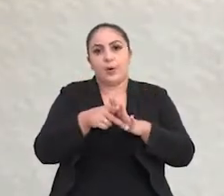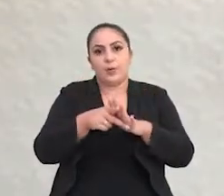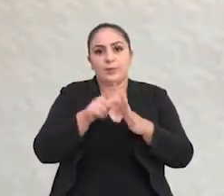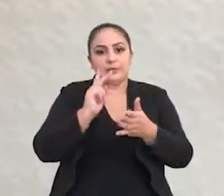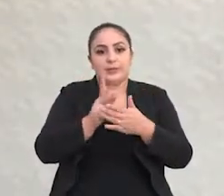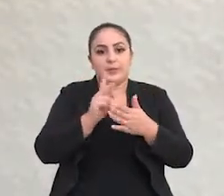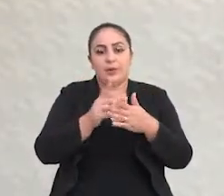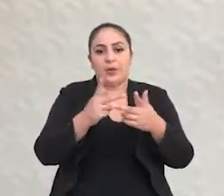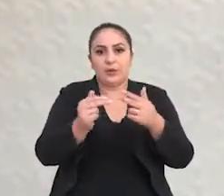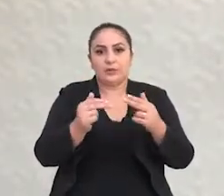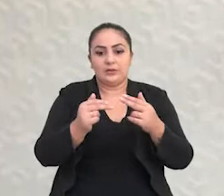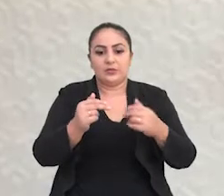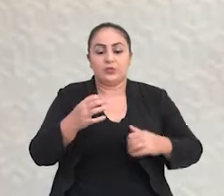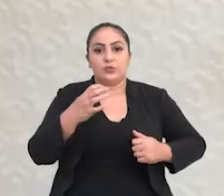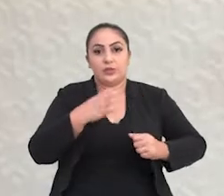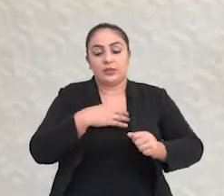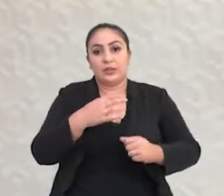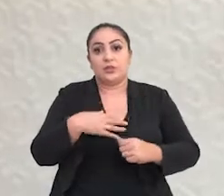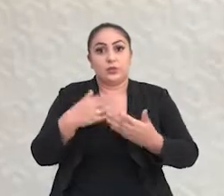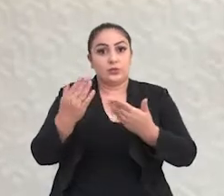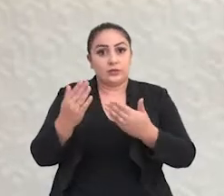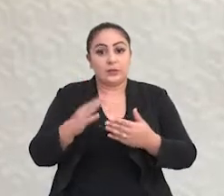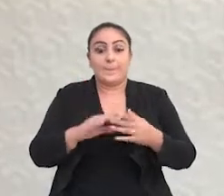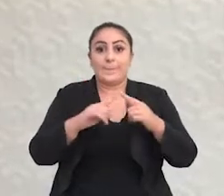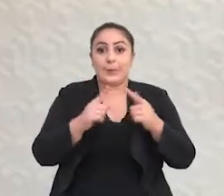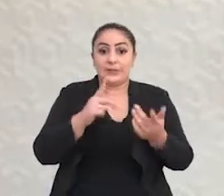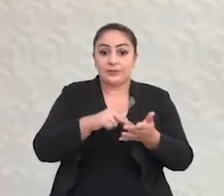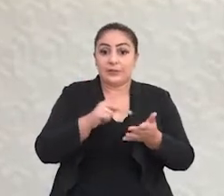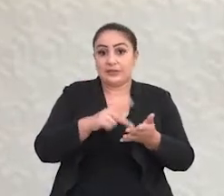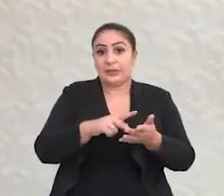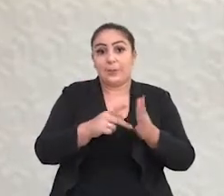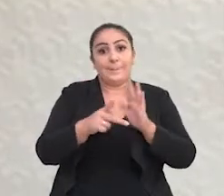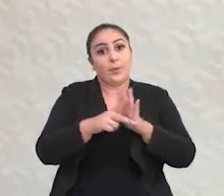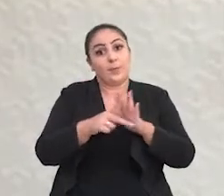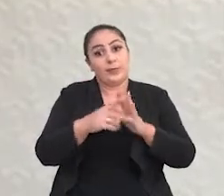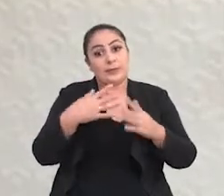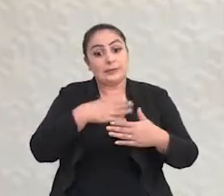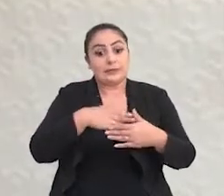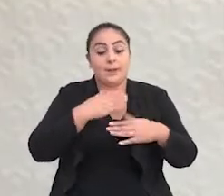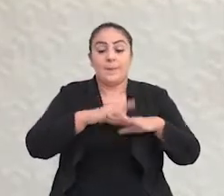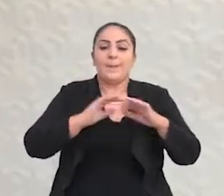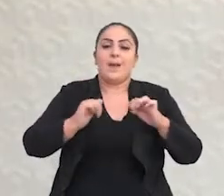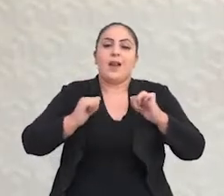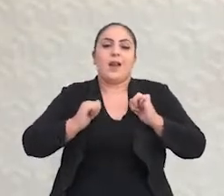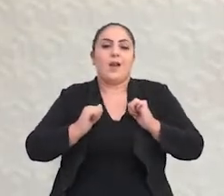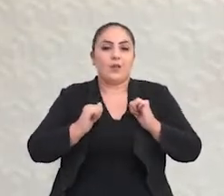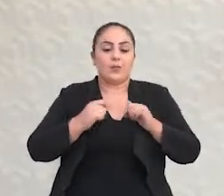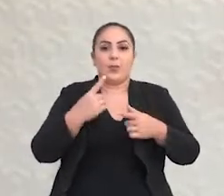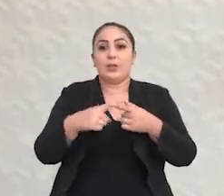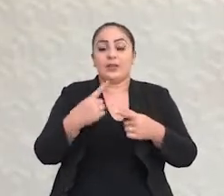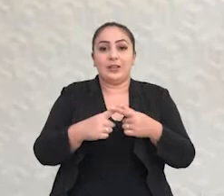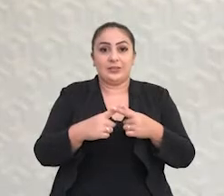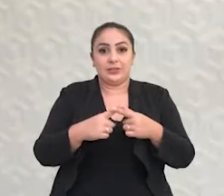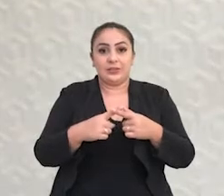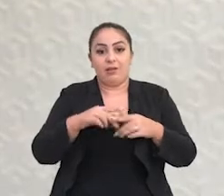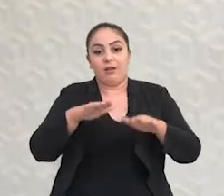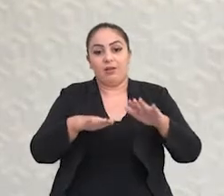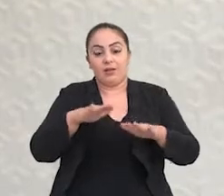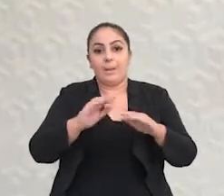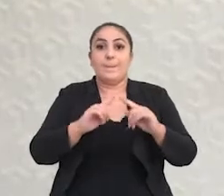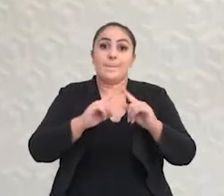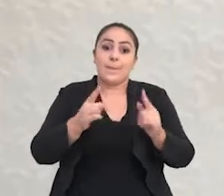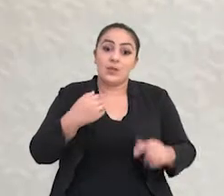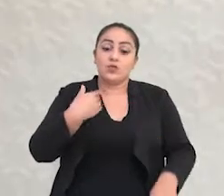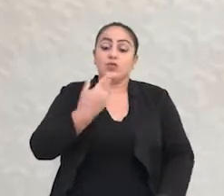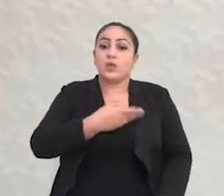eu sempre ouço os pais dizendo que são posições do adolescente. Na verdade, são posições que eles se sentem mais confortáveis por causa desse